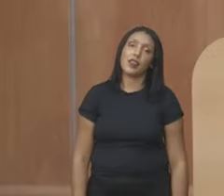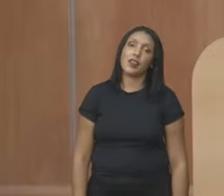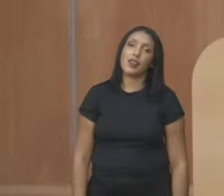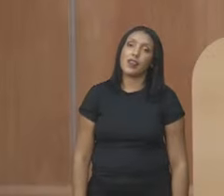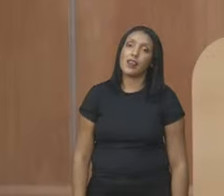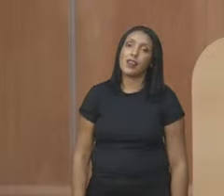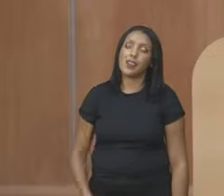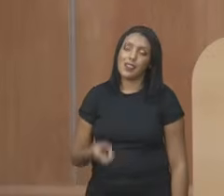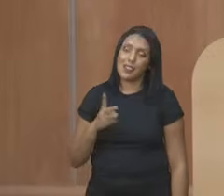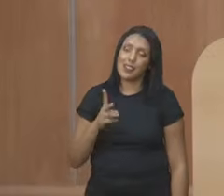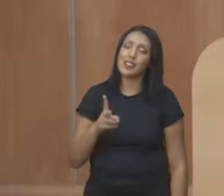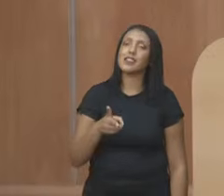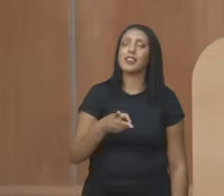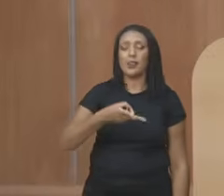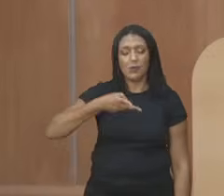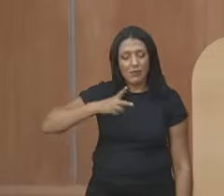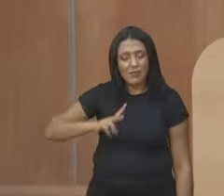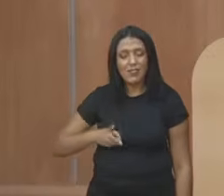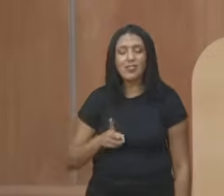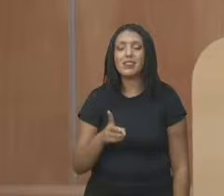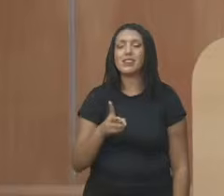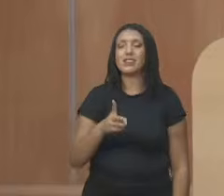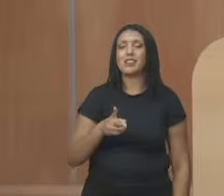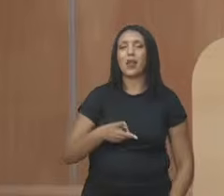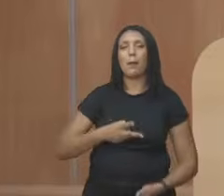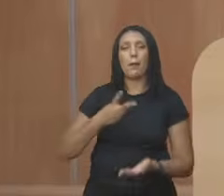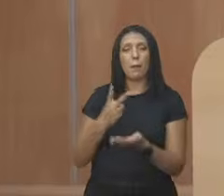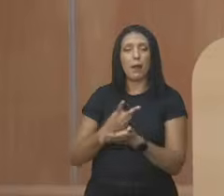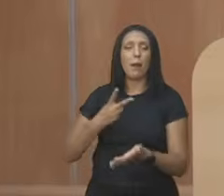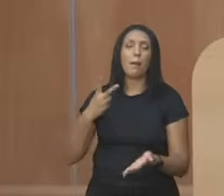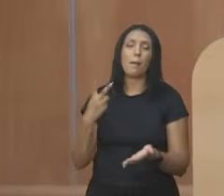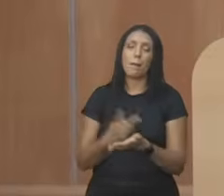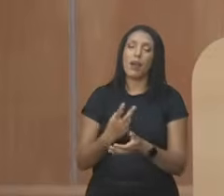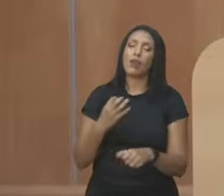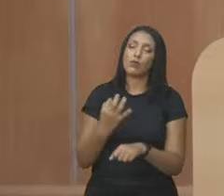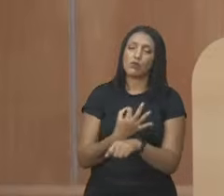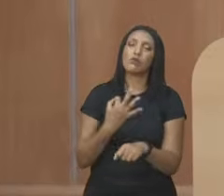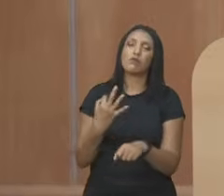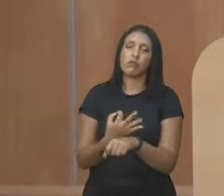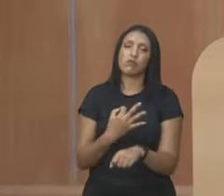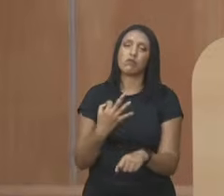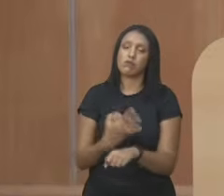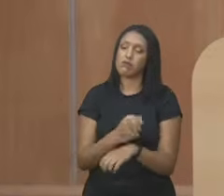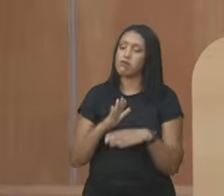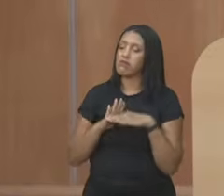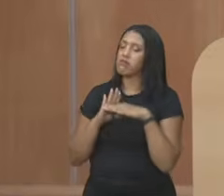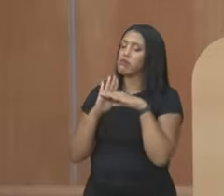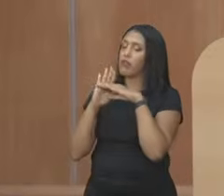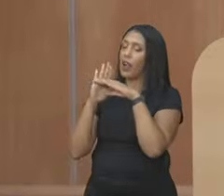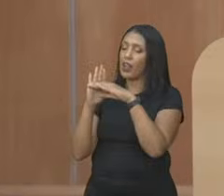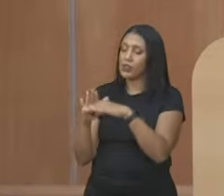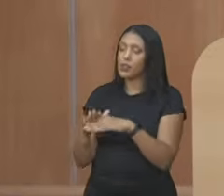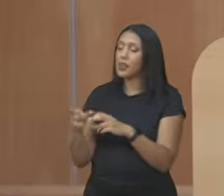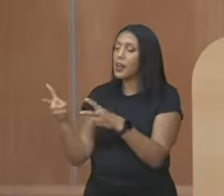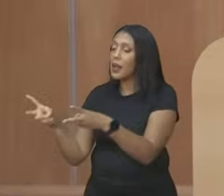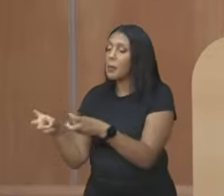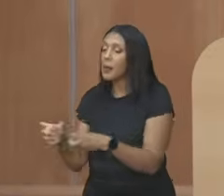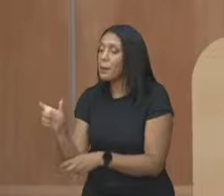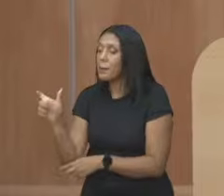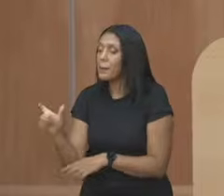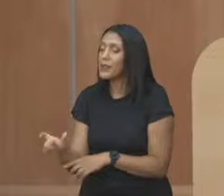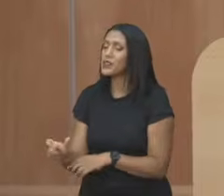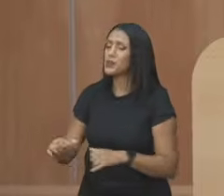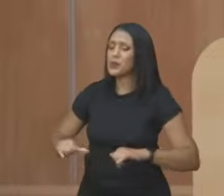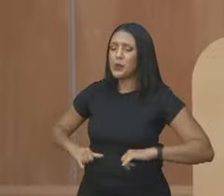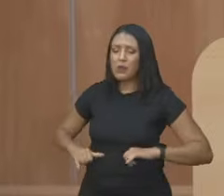rigorosamente, semanalmente, né, para atender essas pessoas que tanto sofrem e para também ajudar essas